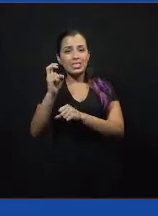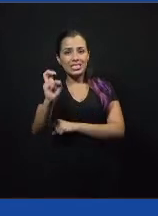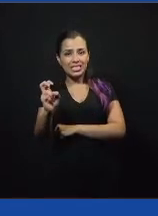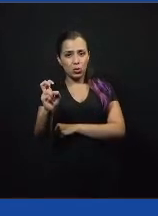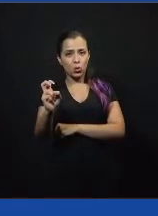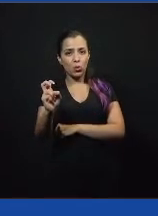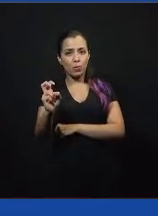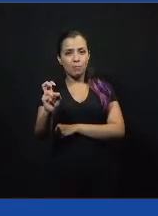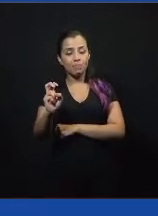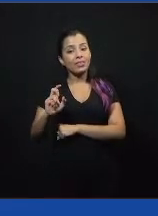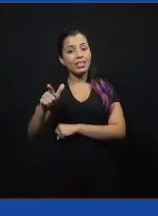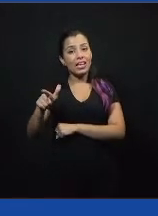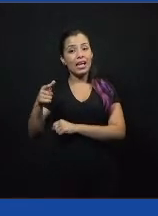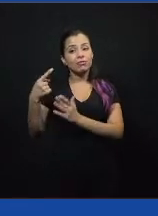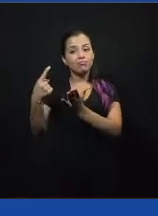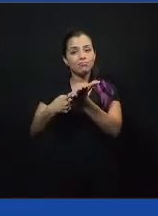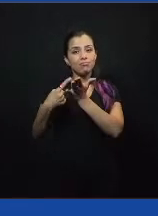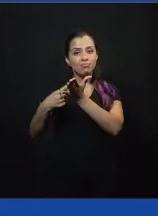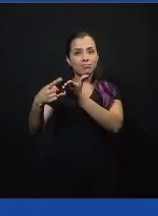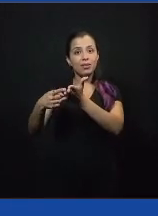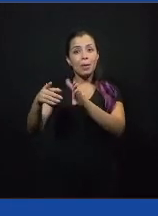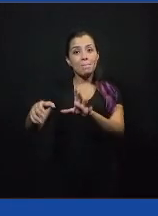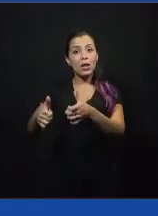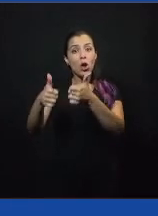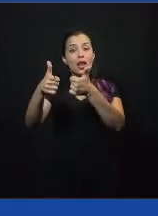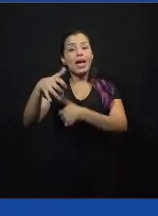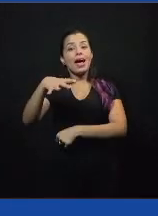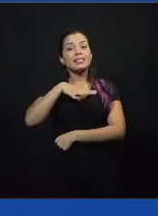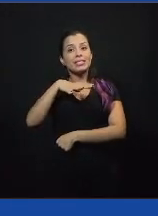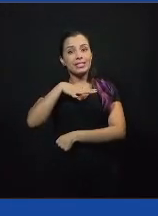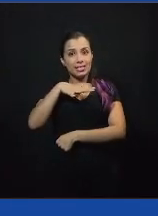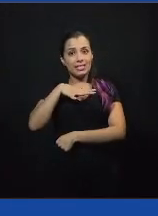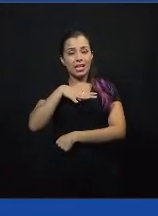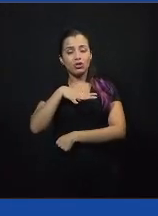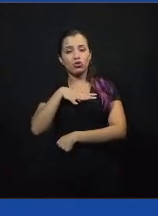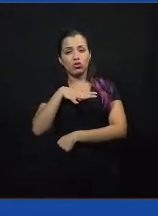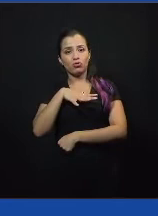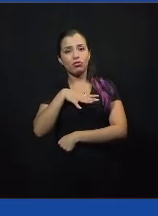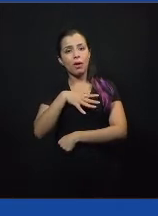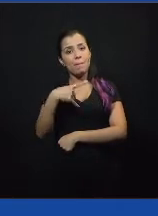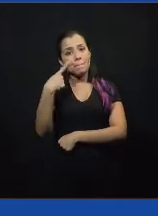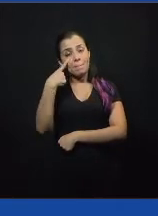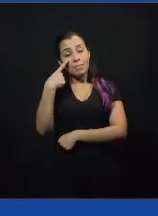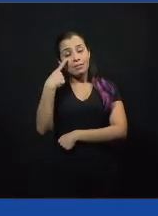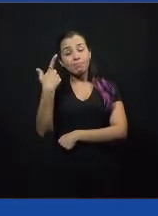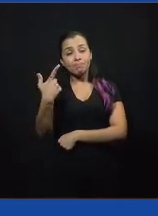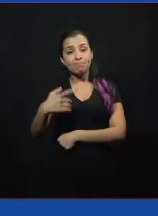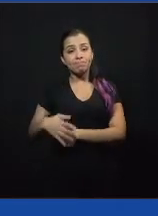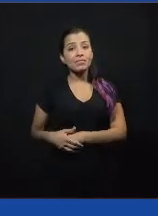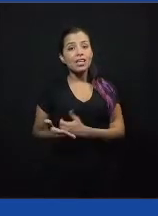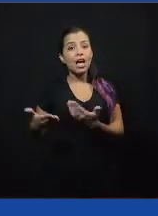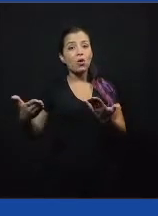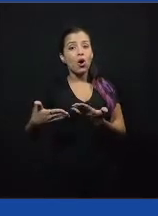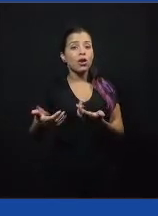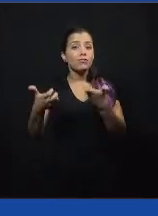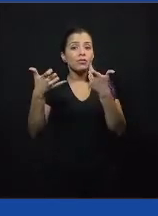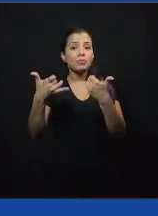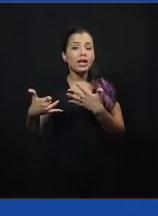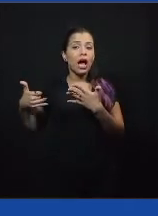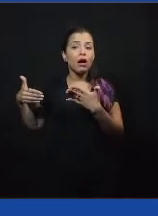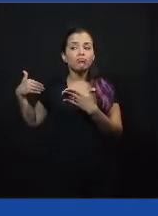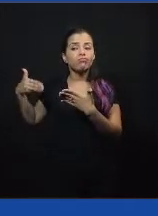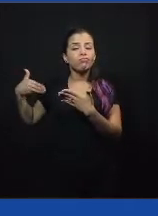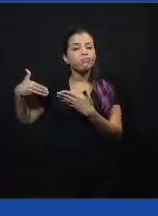melhoria da cidade e o meu grupo especificamente as pessoas com deficiência e agora vou falar um pouco sobre a nossa trajetória